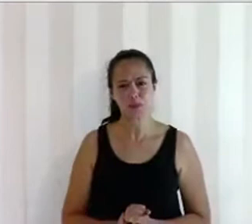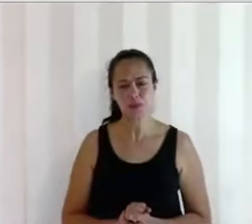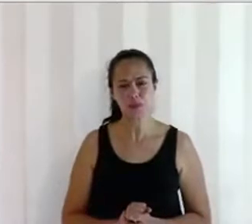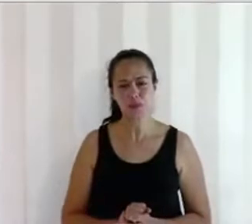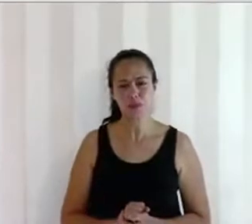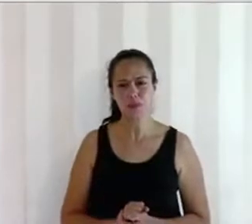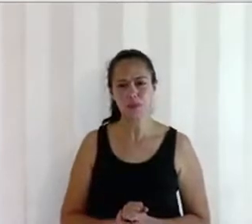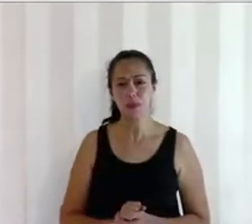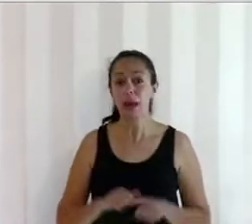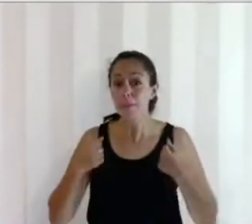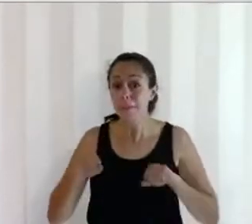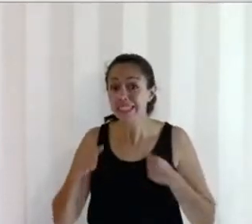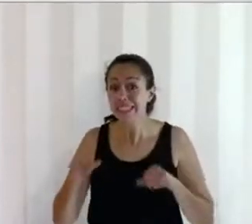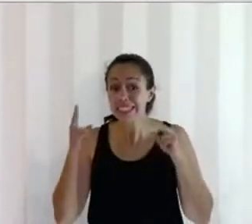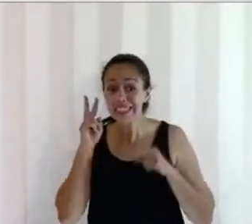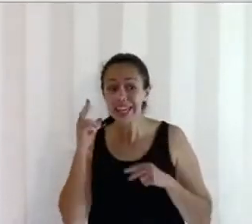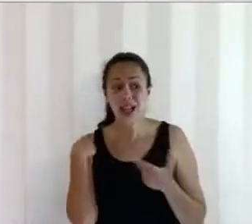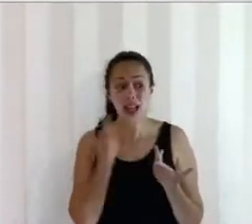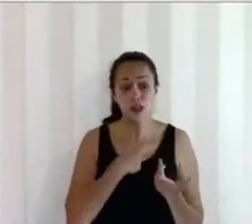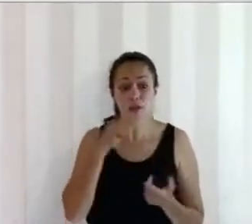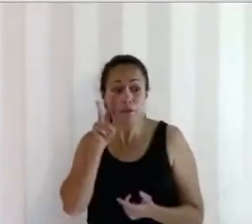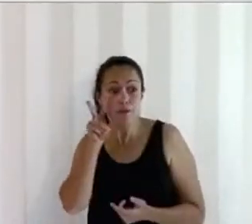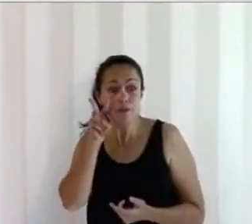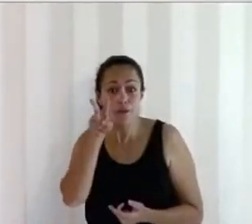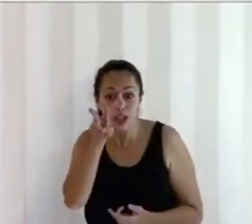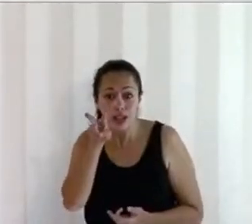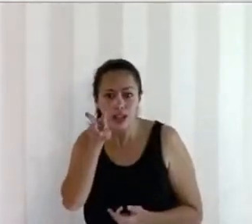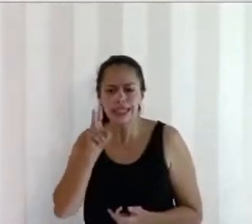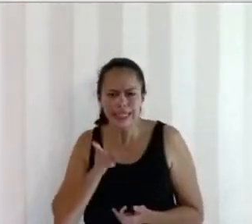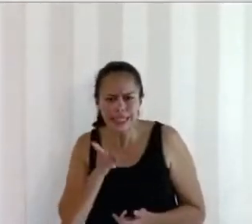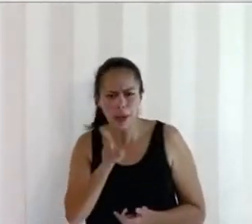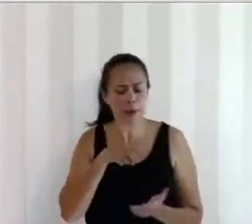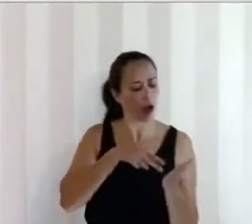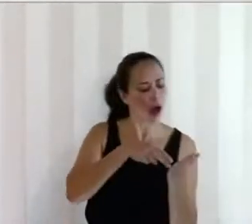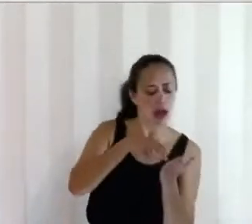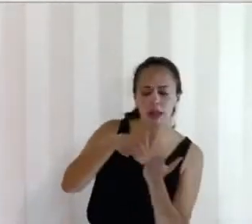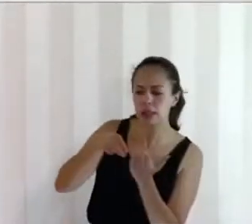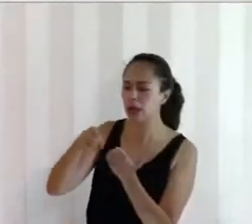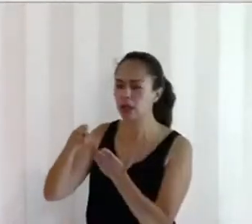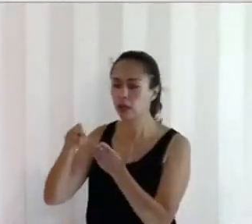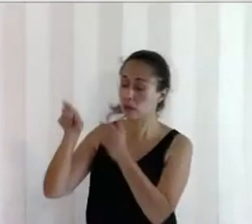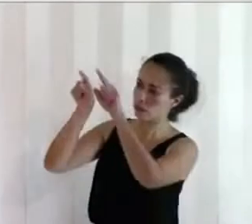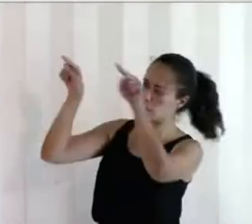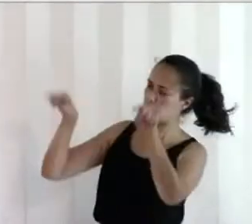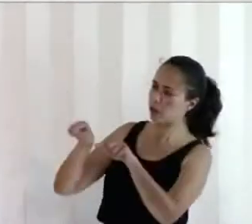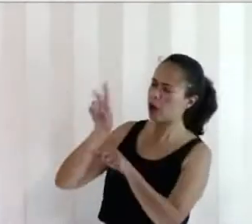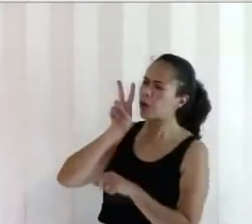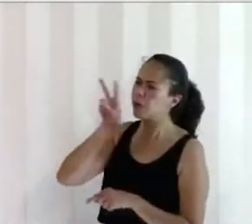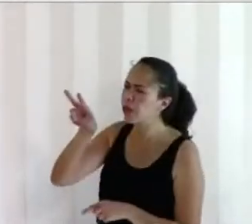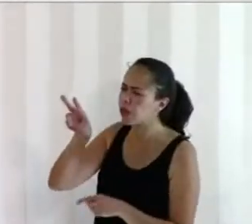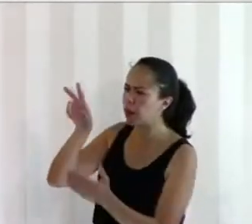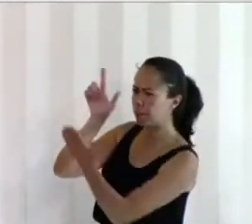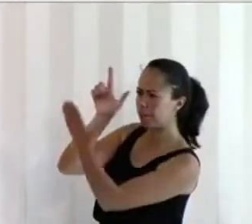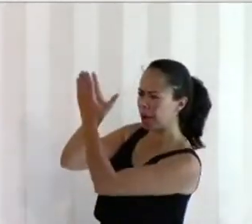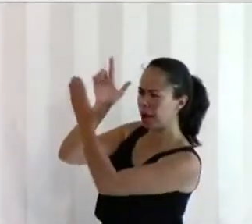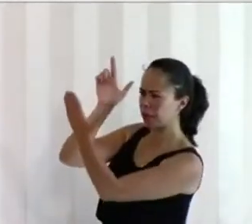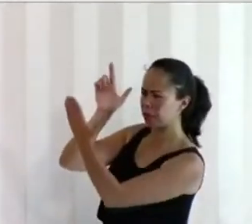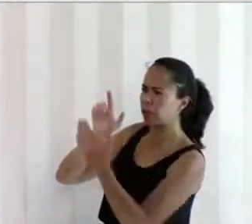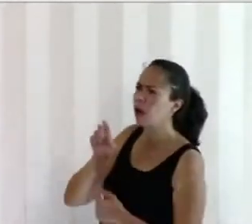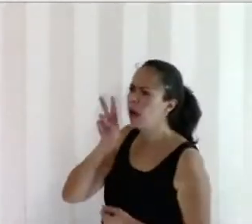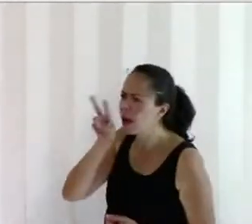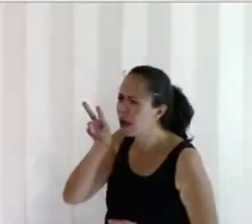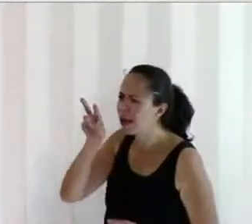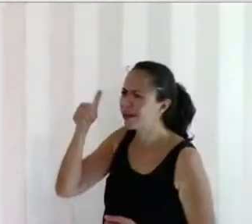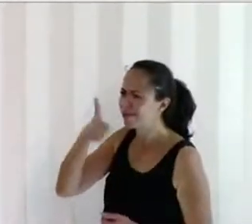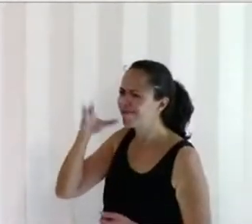estar sempre diante dos olhos. Por isso, uma espécie de hipérbole, um exagero